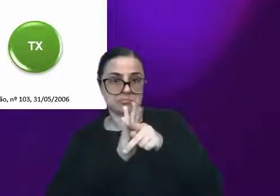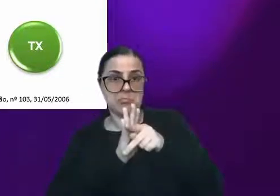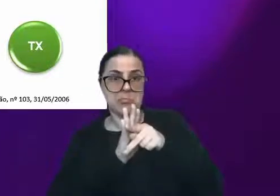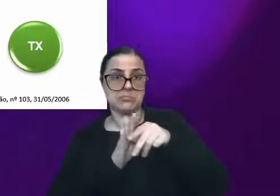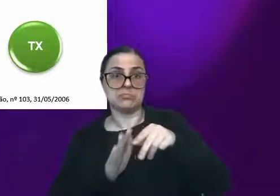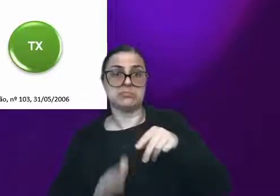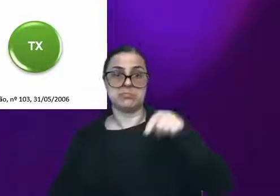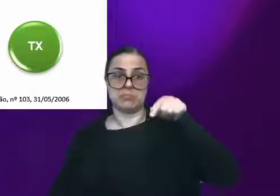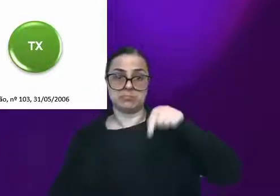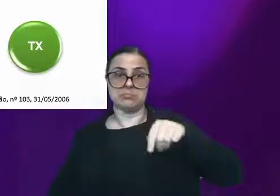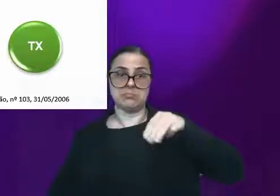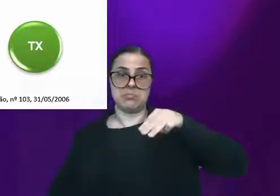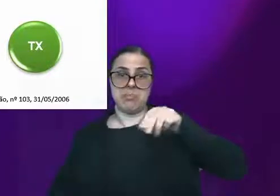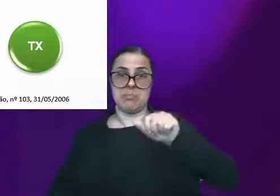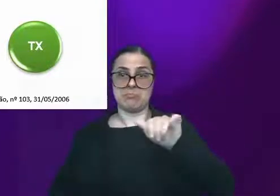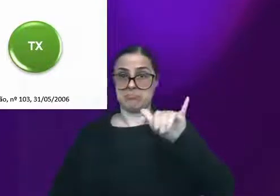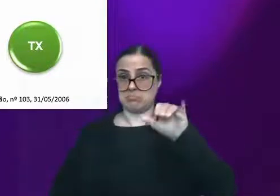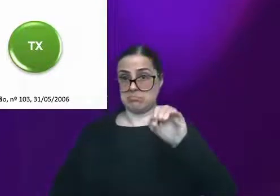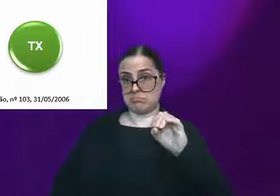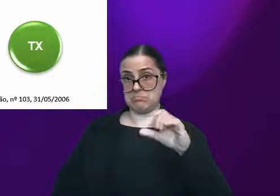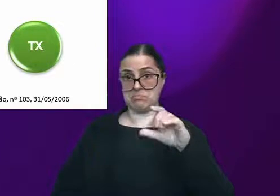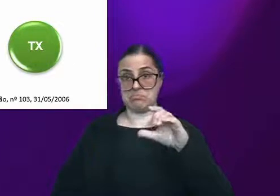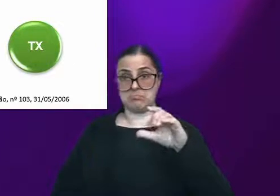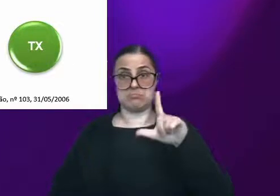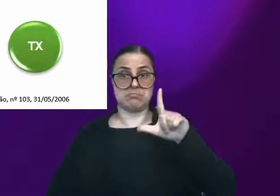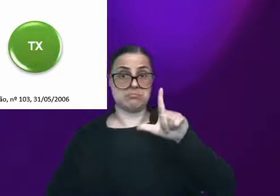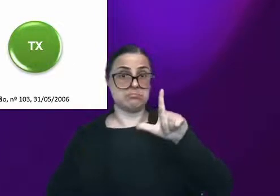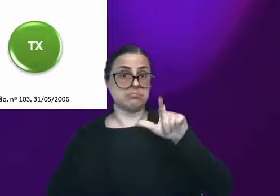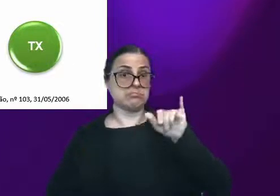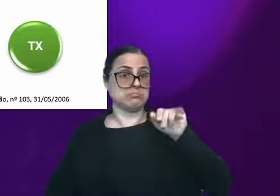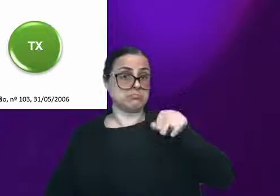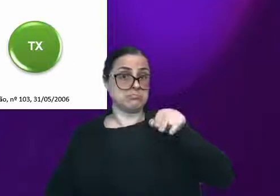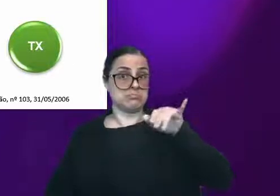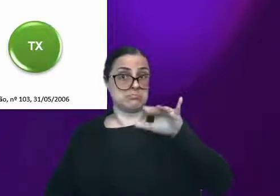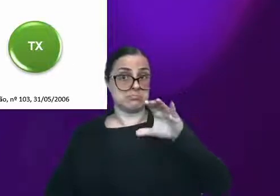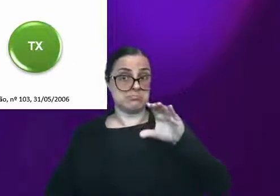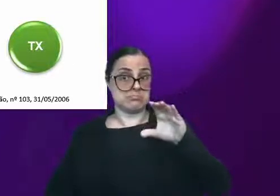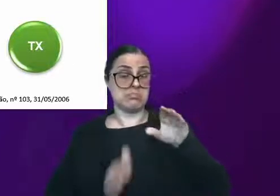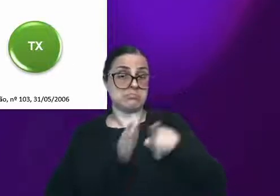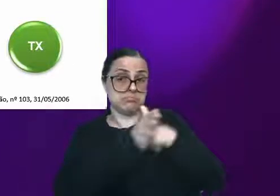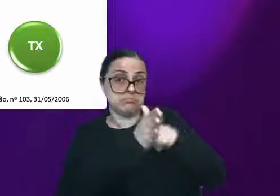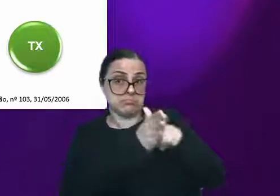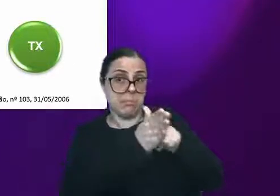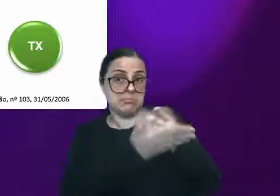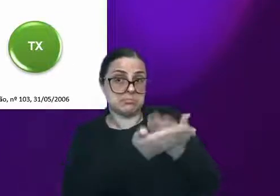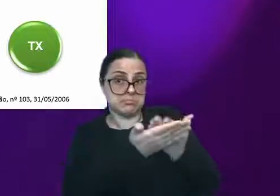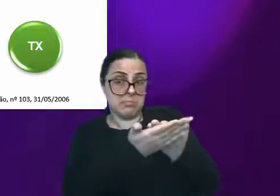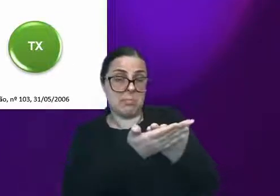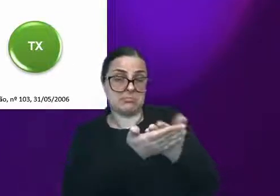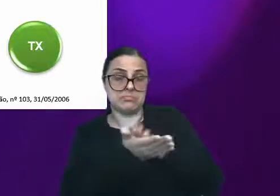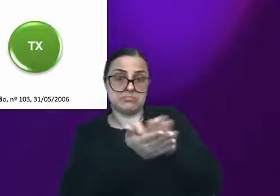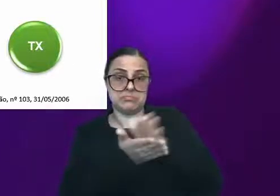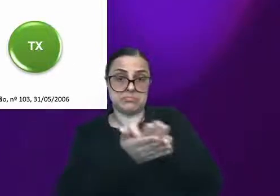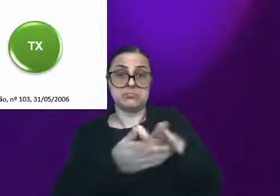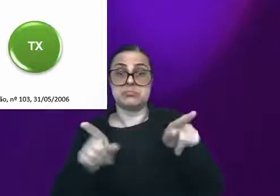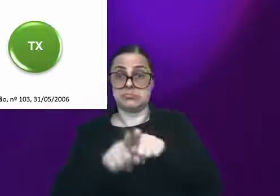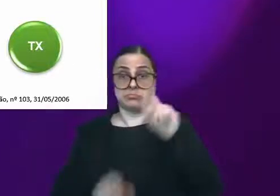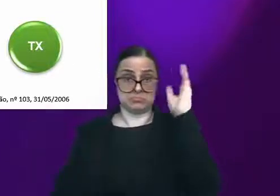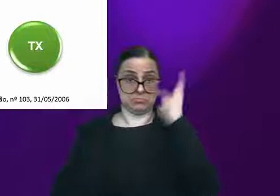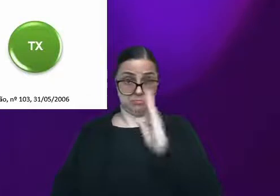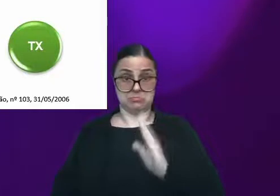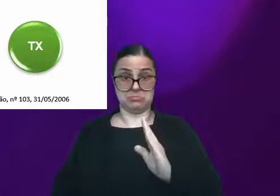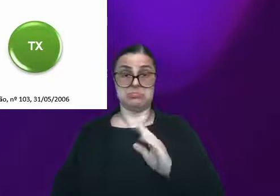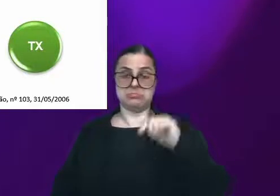chegou o MELD em 2006 como uma situação já estabelecida de gravidade. E